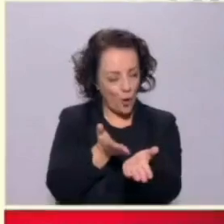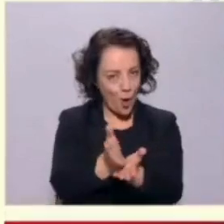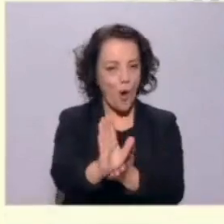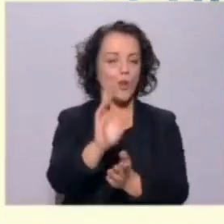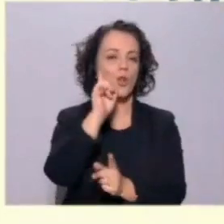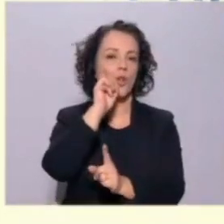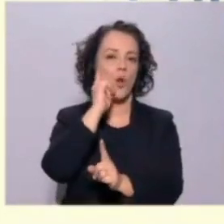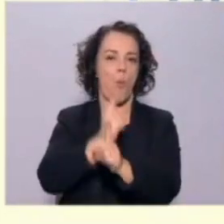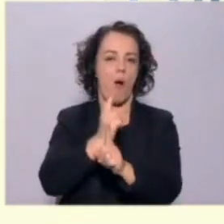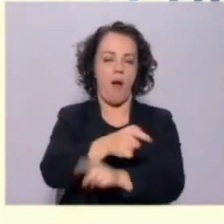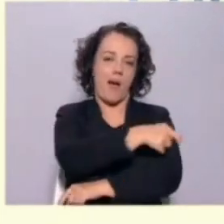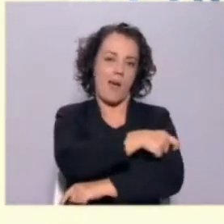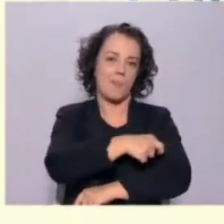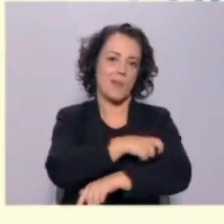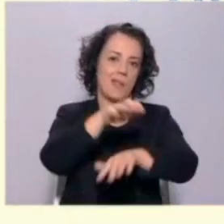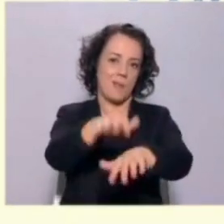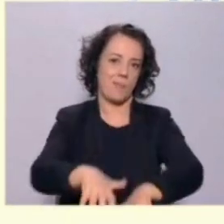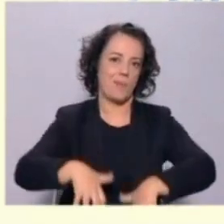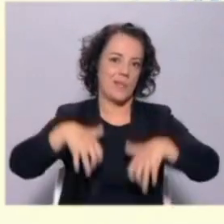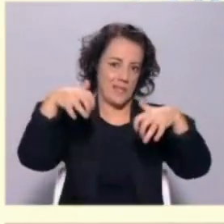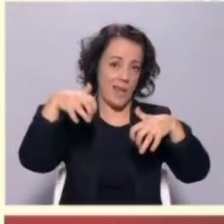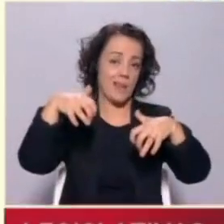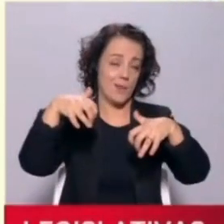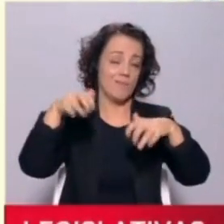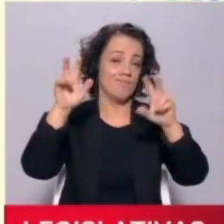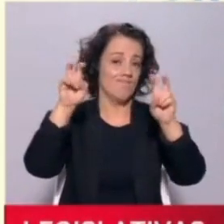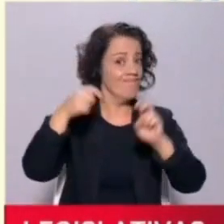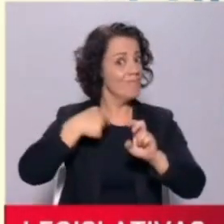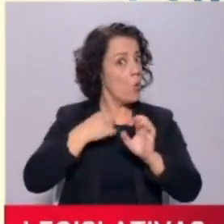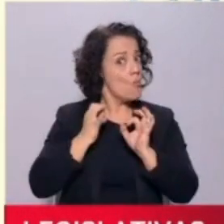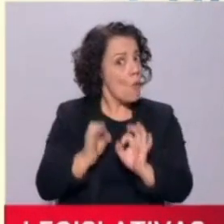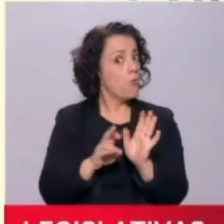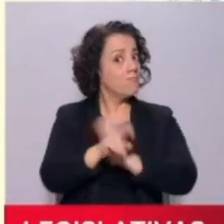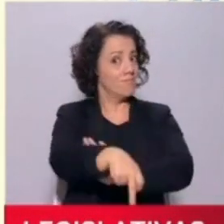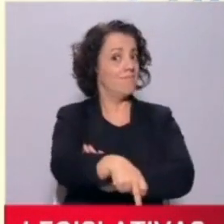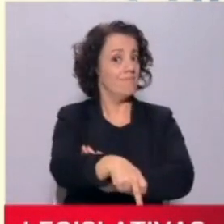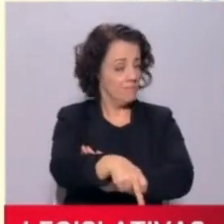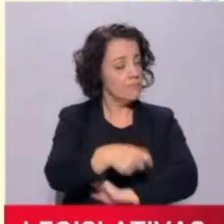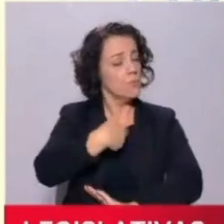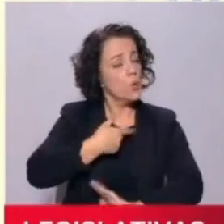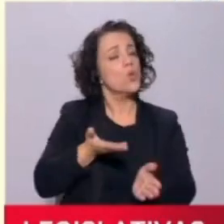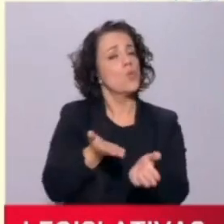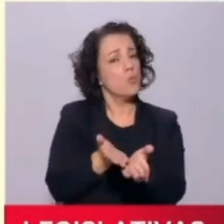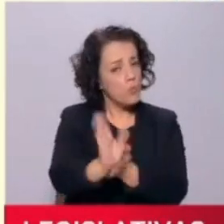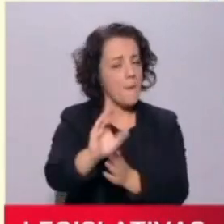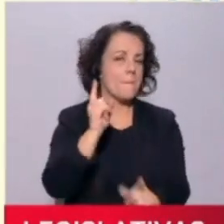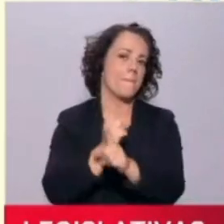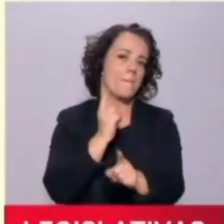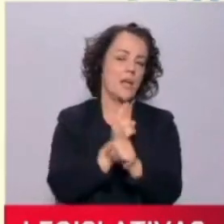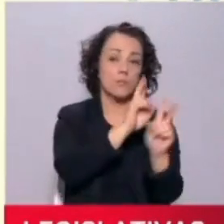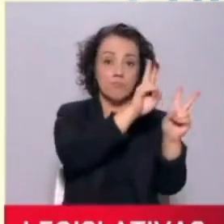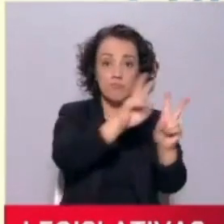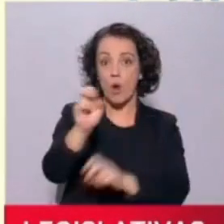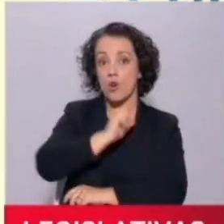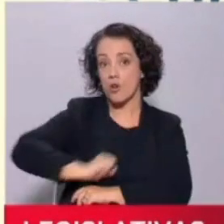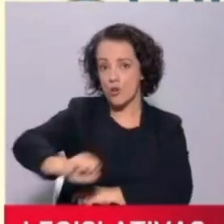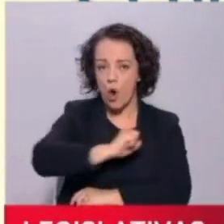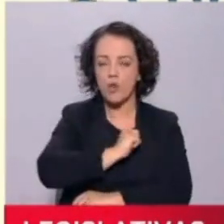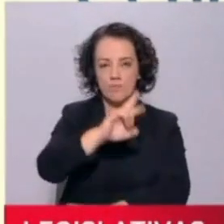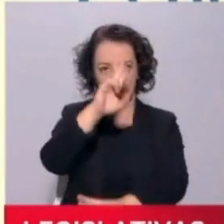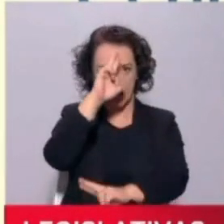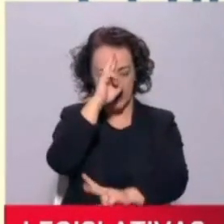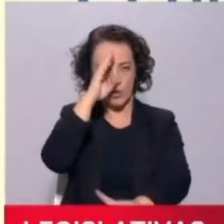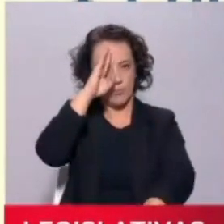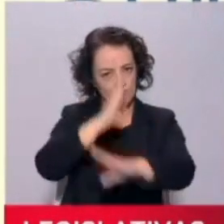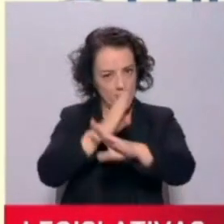Parlamento extremo temos o pé na porta como se gosto Ah e por isso mesmo continuaremos a elevar as nossas causas com o mesmo empenho com o mesmo afinco